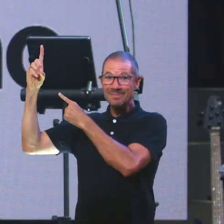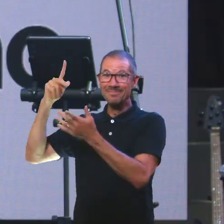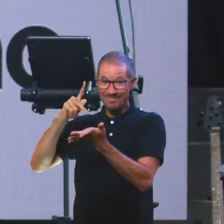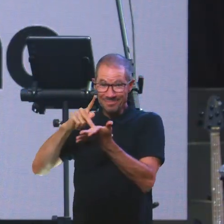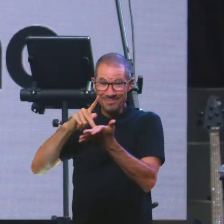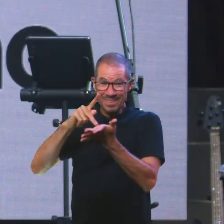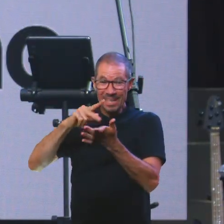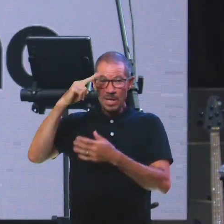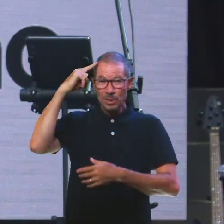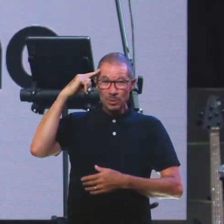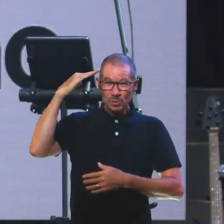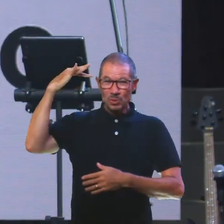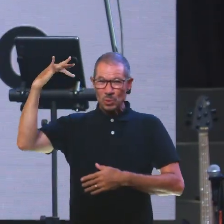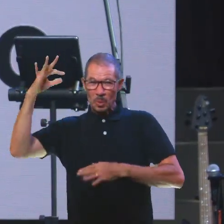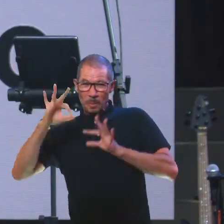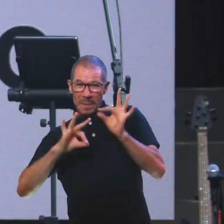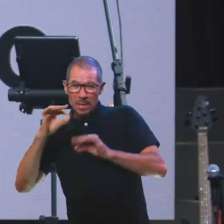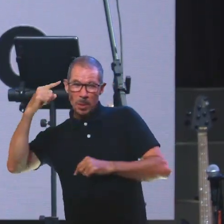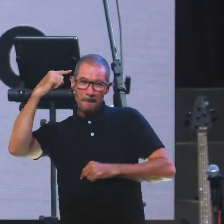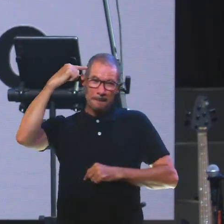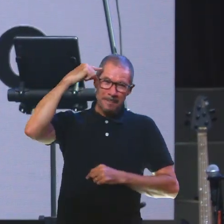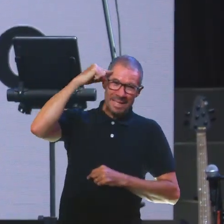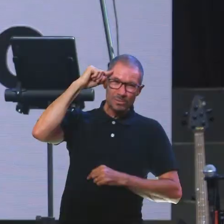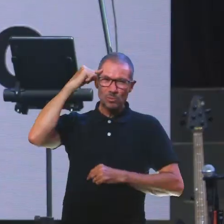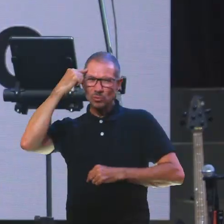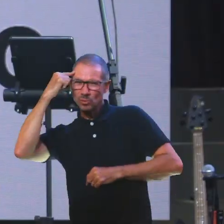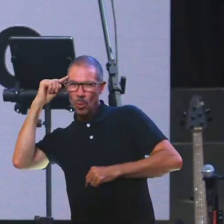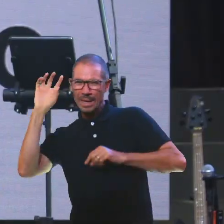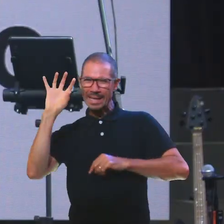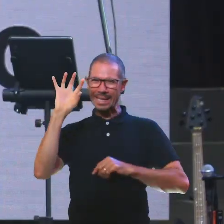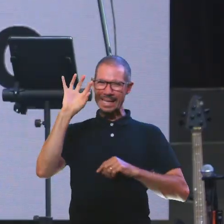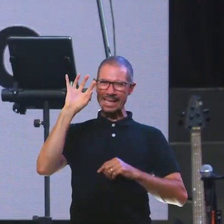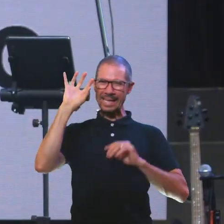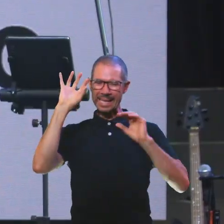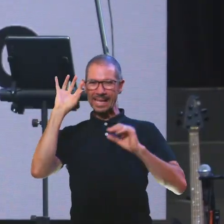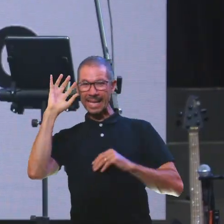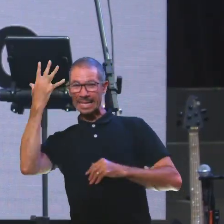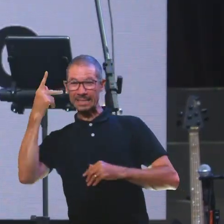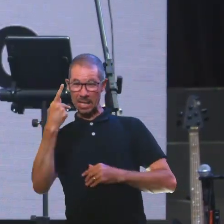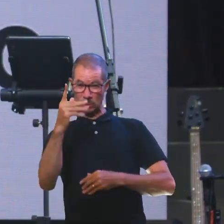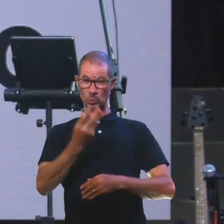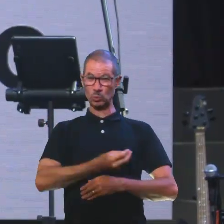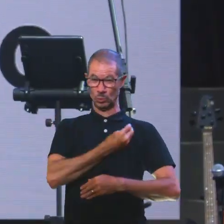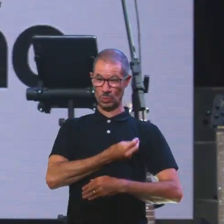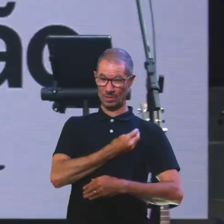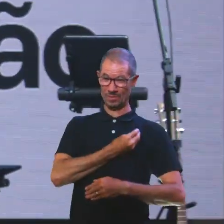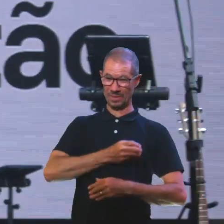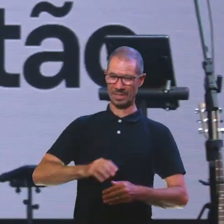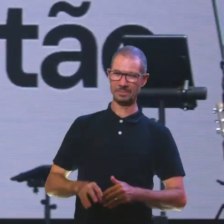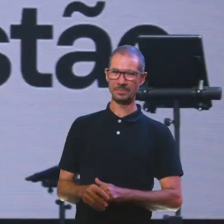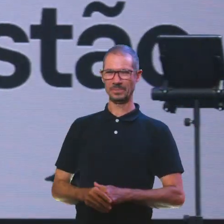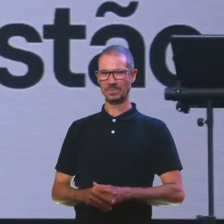Tudo que ele sonhou, planejou, pensou para realizar através da tua vida?